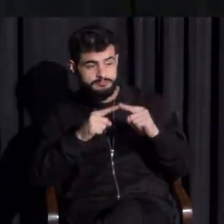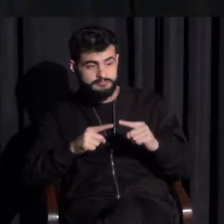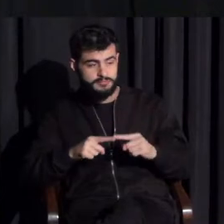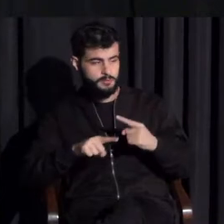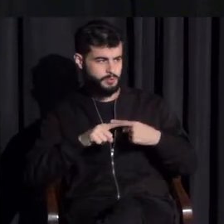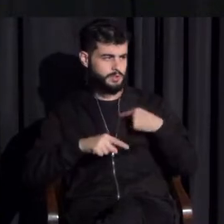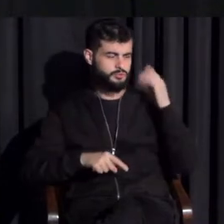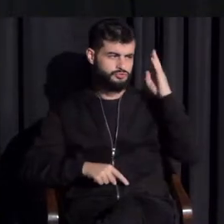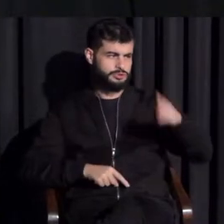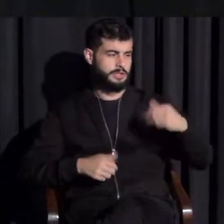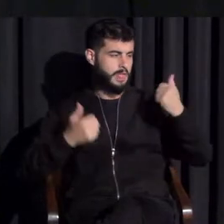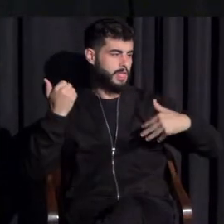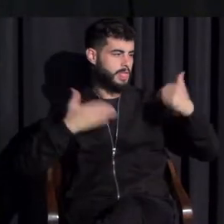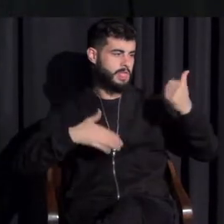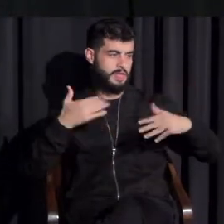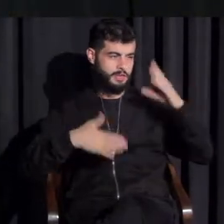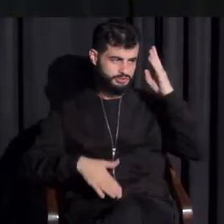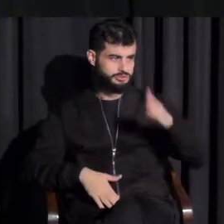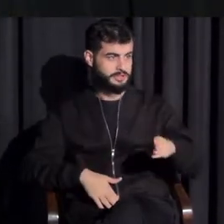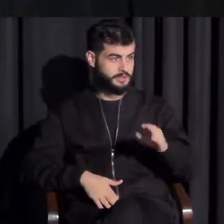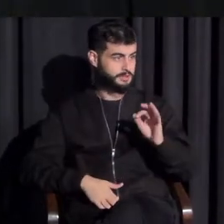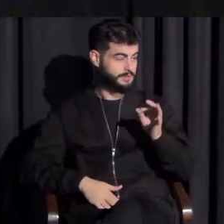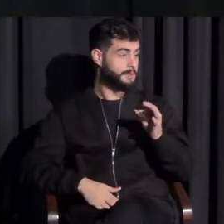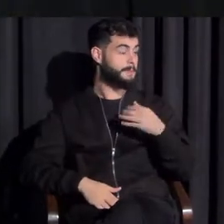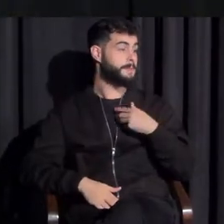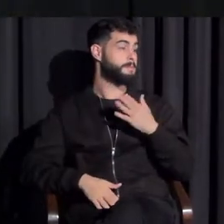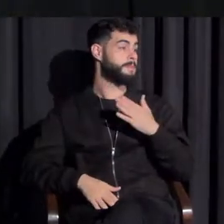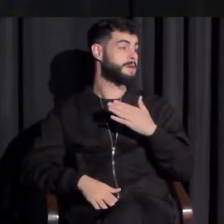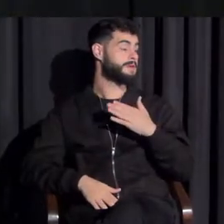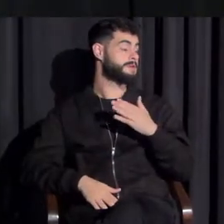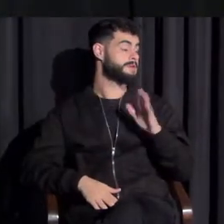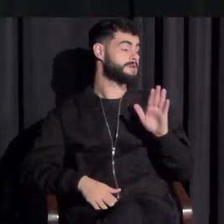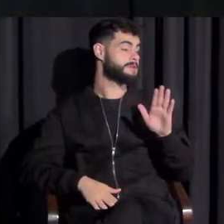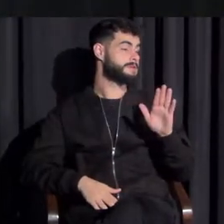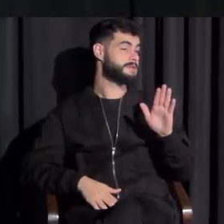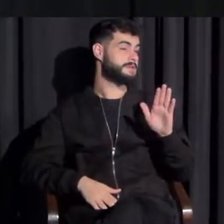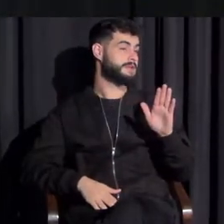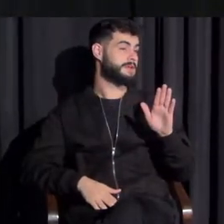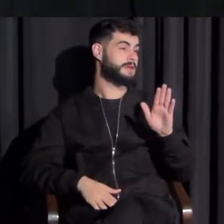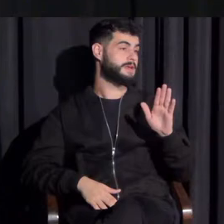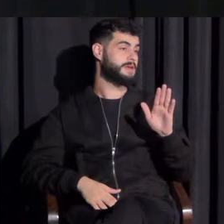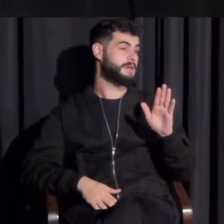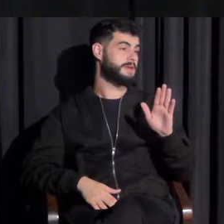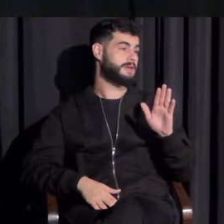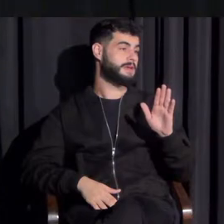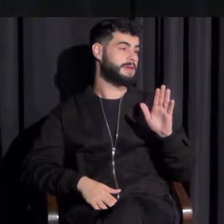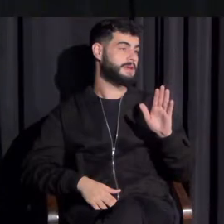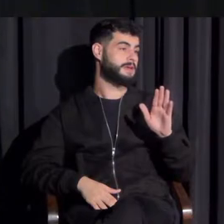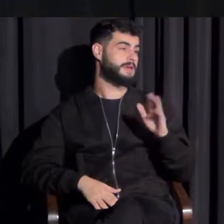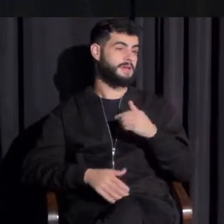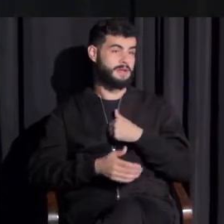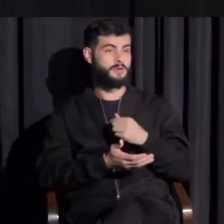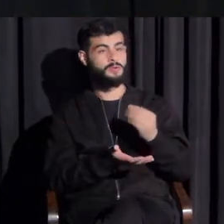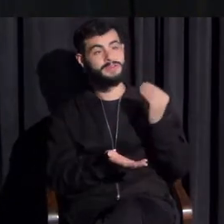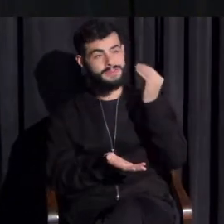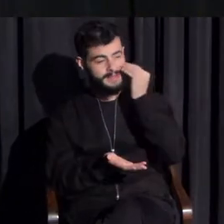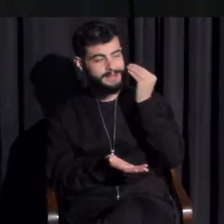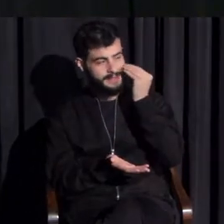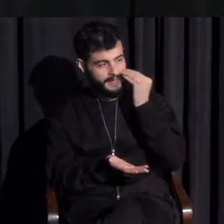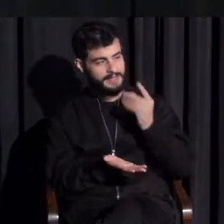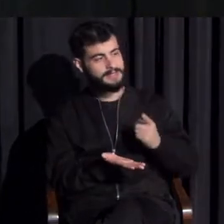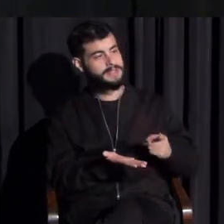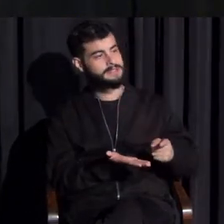O desenho, eu fiz uma brevíssima crítica, ou enfim, uma tentativa de, né, da